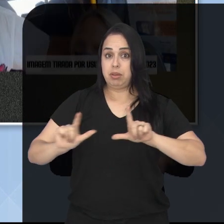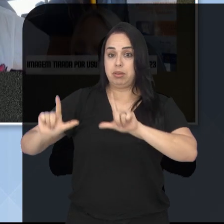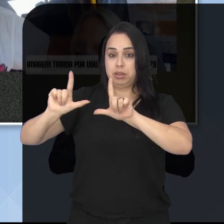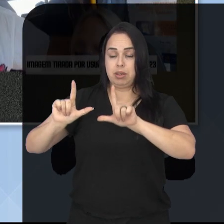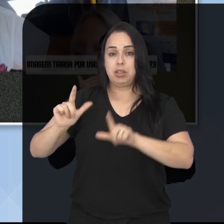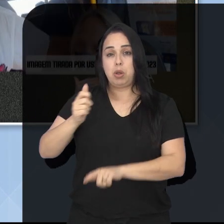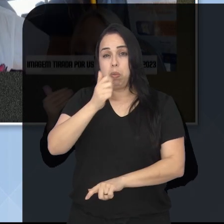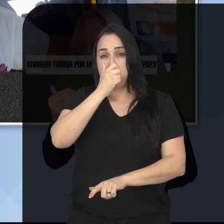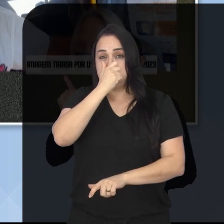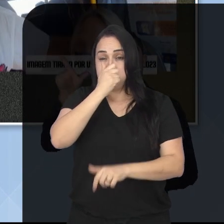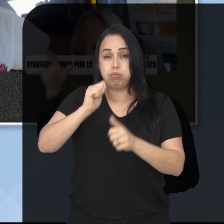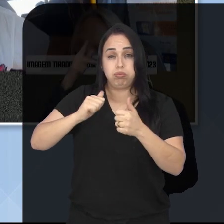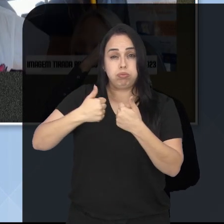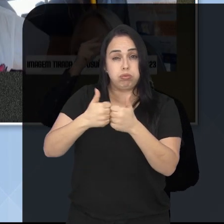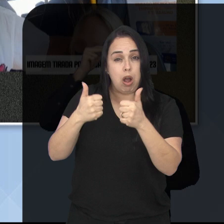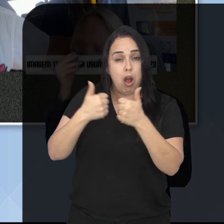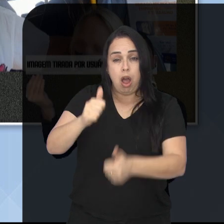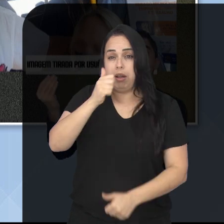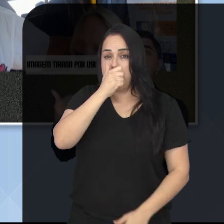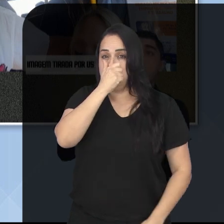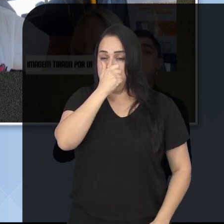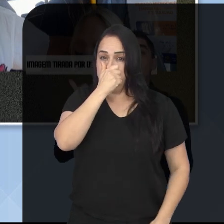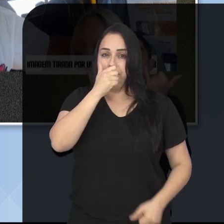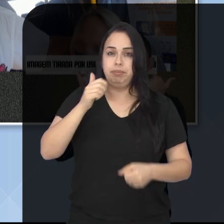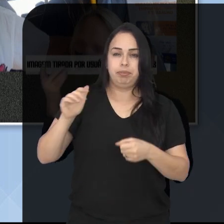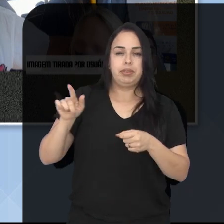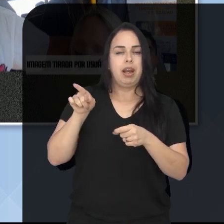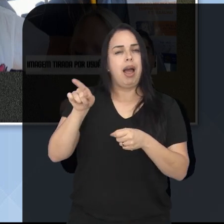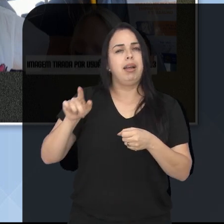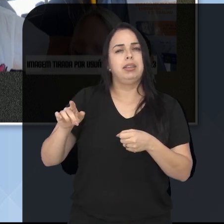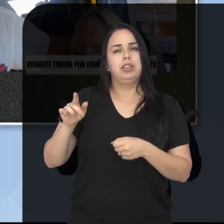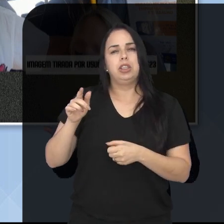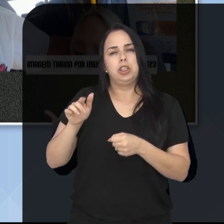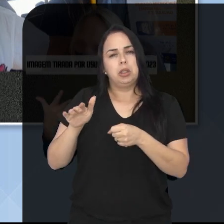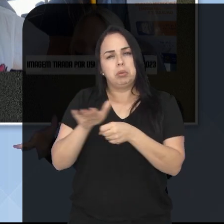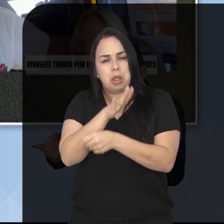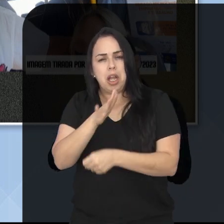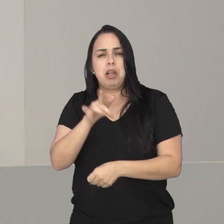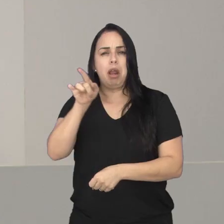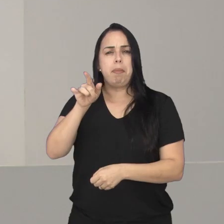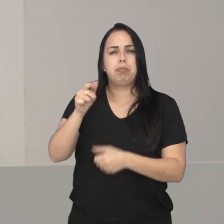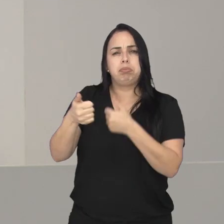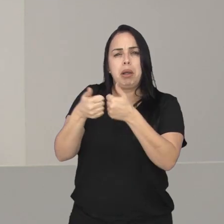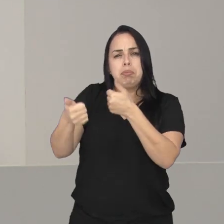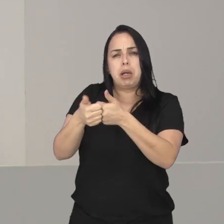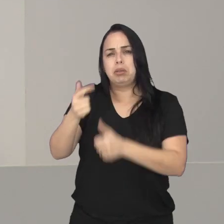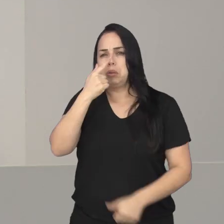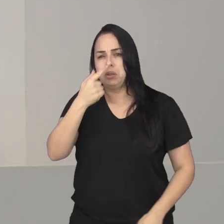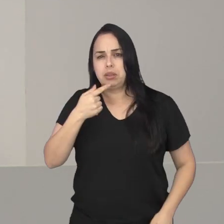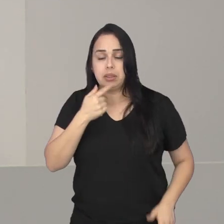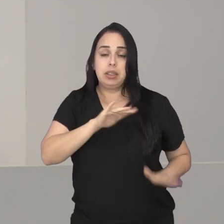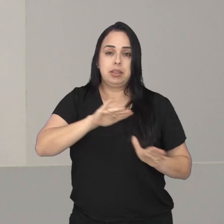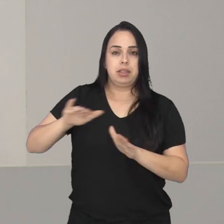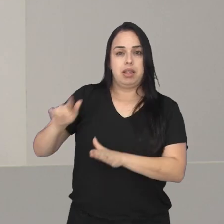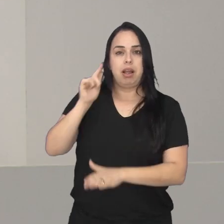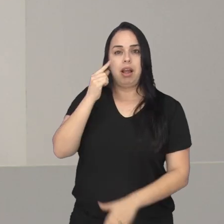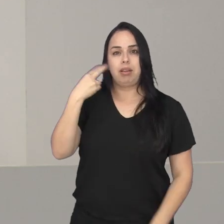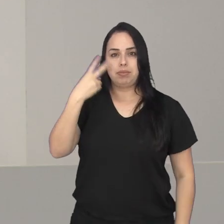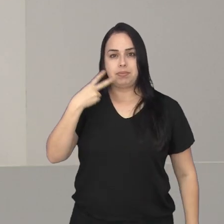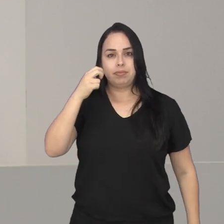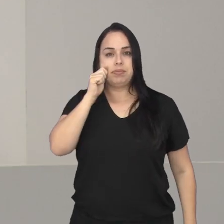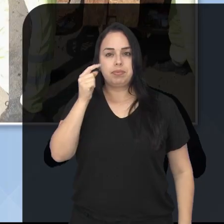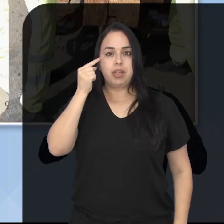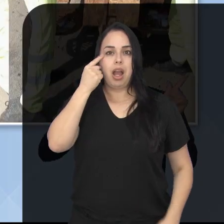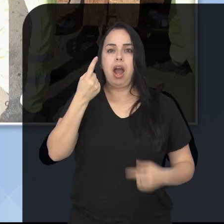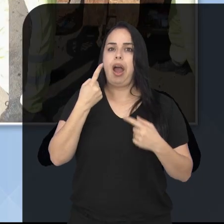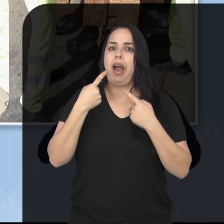fotos de situações de superlotação nas linhas de ônibus que atendem o distrito de Eugênio de Melo já vereadora Amélia homem fez queixa sobre